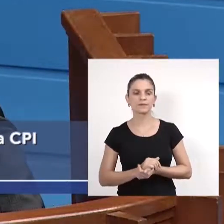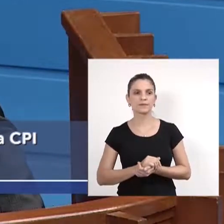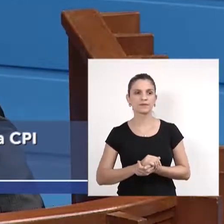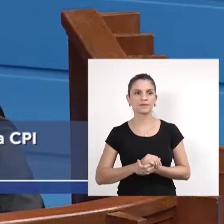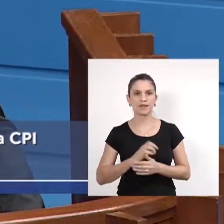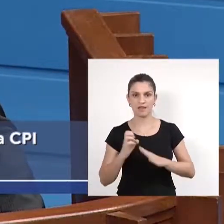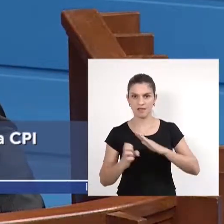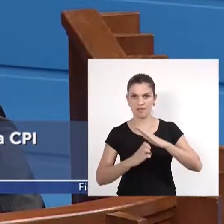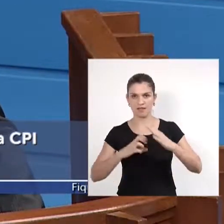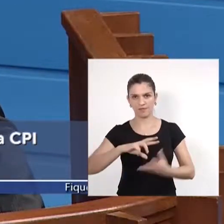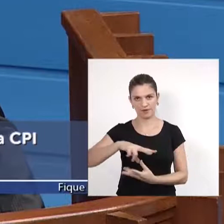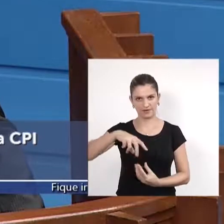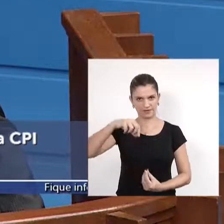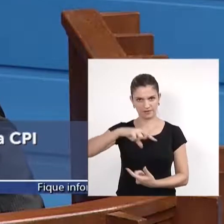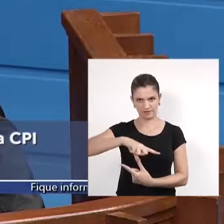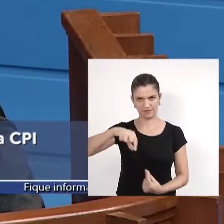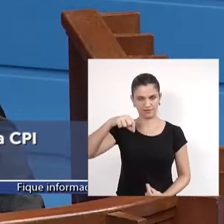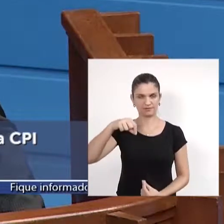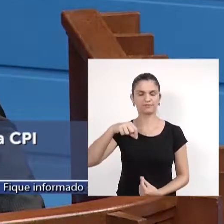na conta de luz